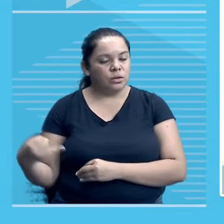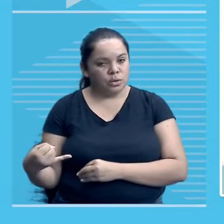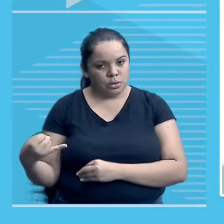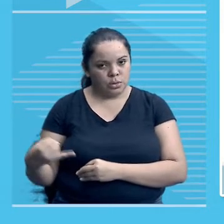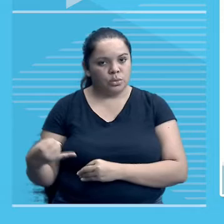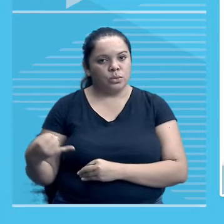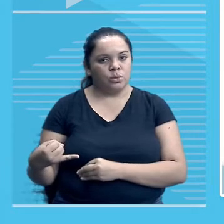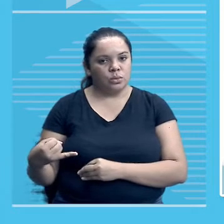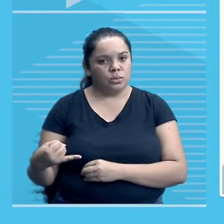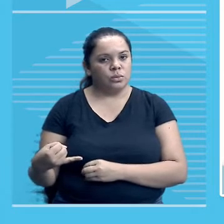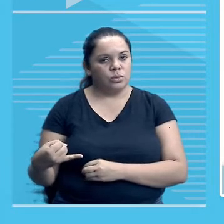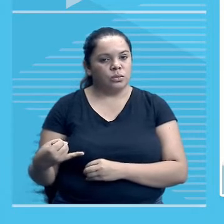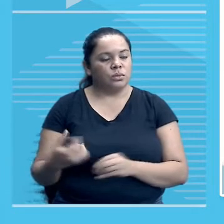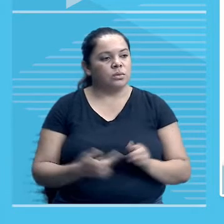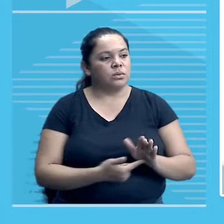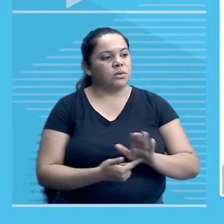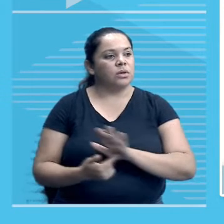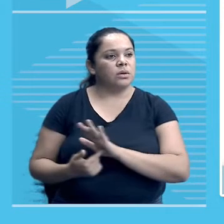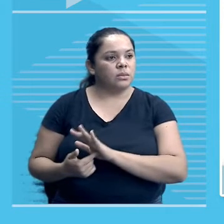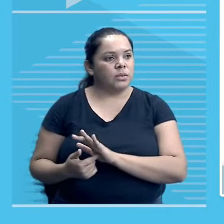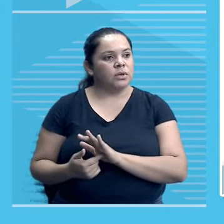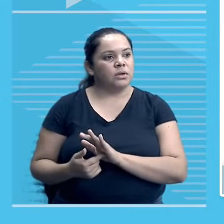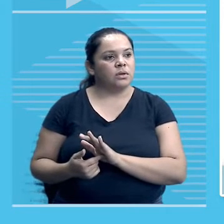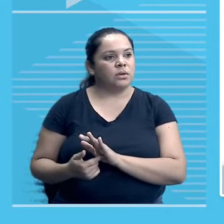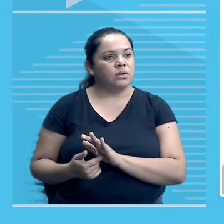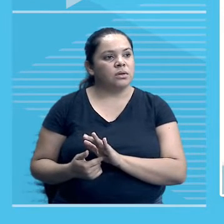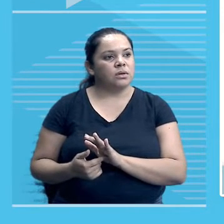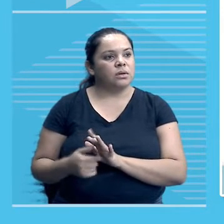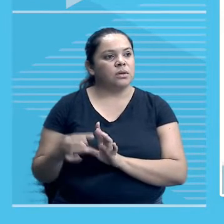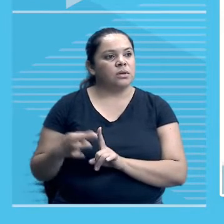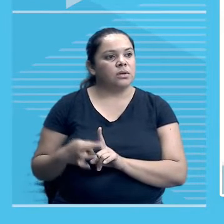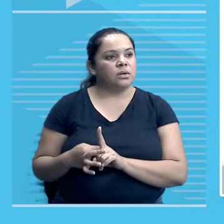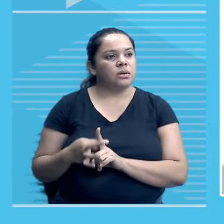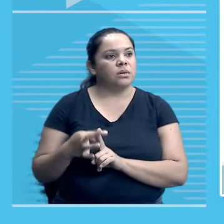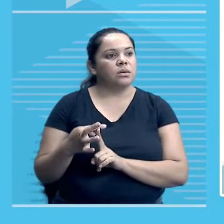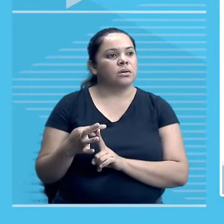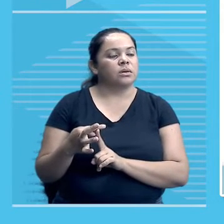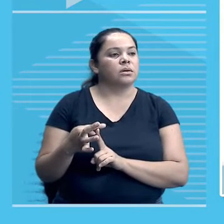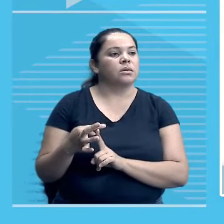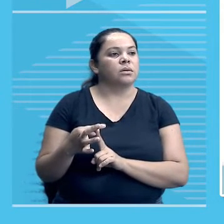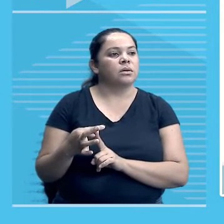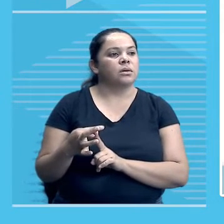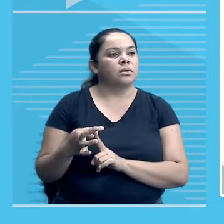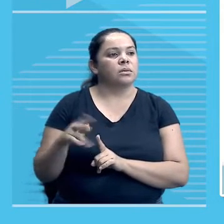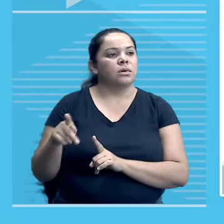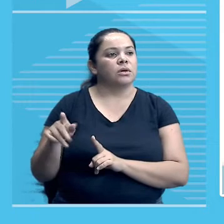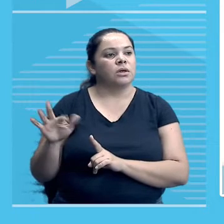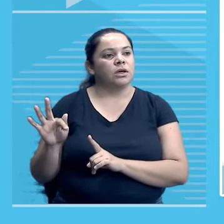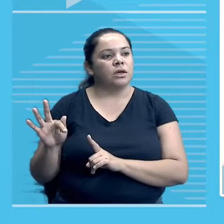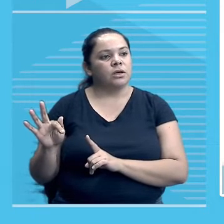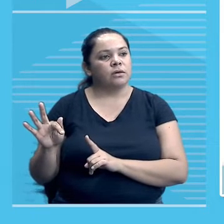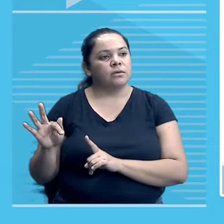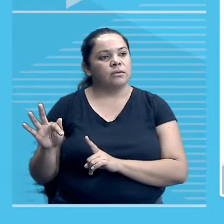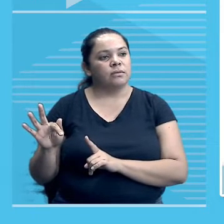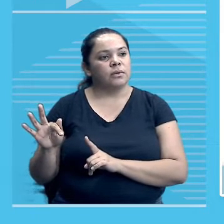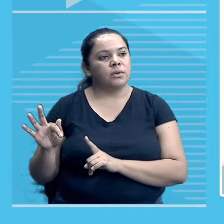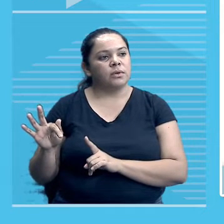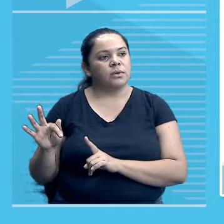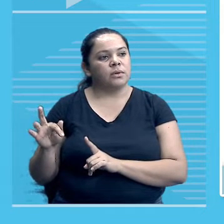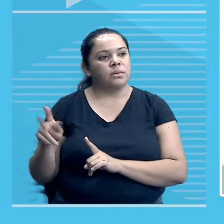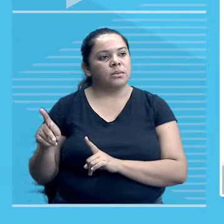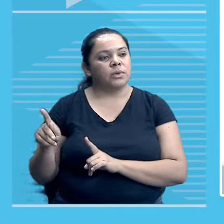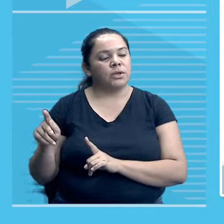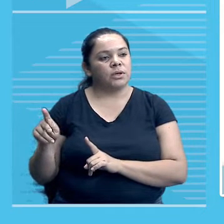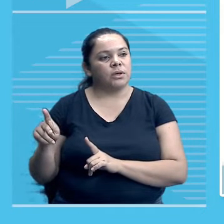né, apresentam um elevado ponto de fusão e ebulição, tá? É, sabor azedo, né, sabor